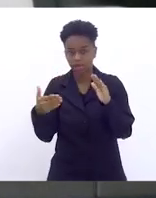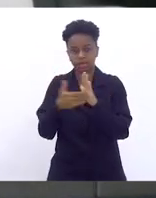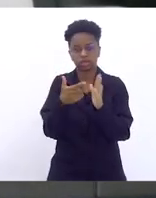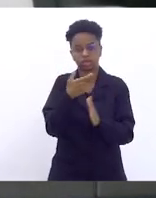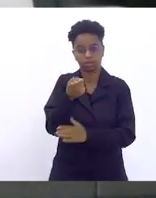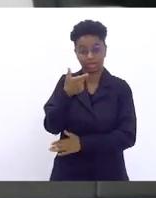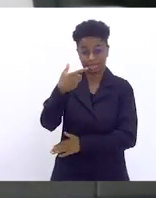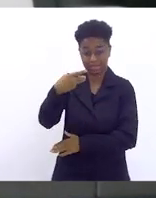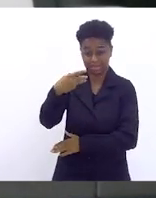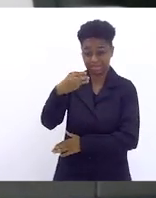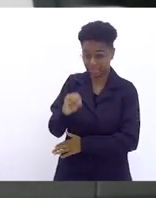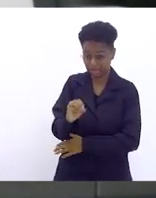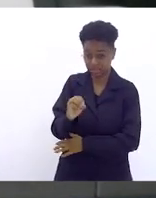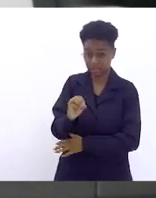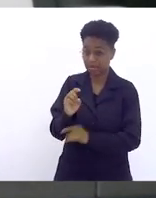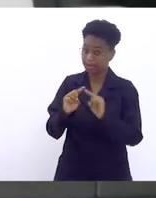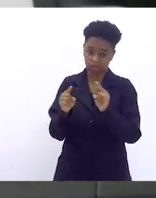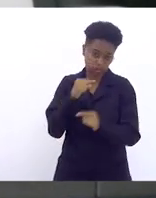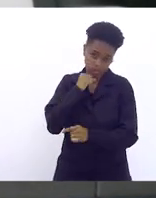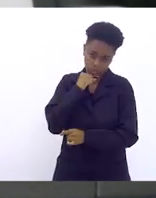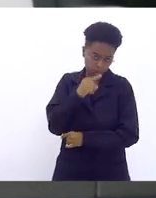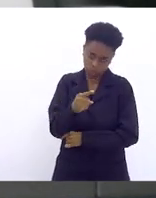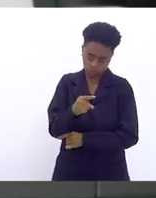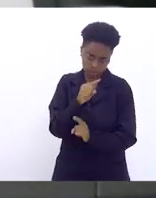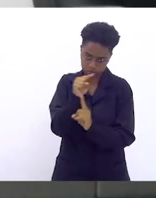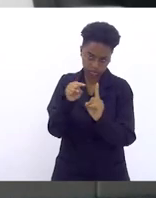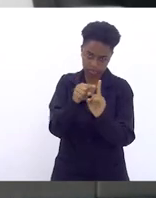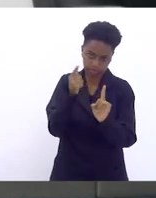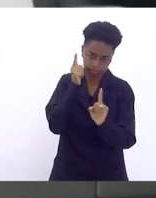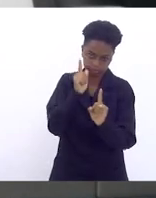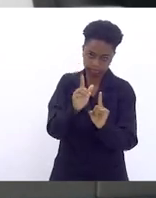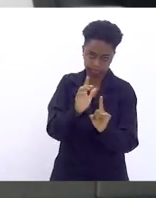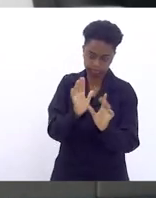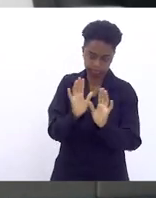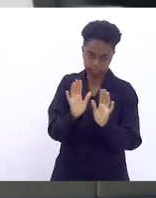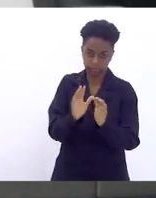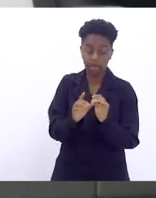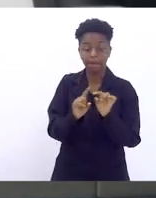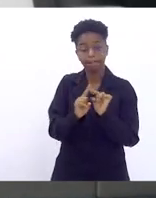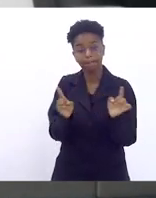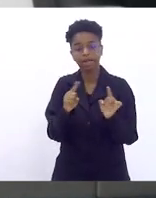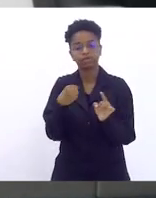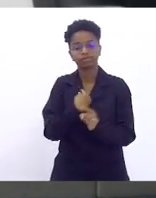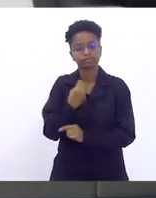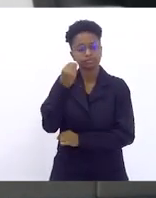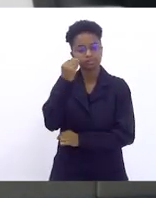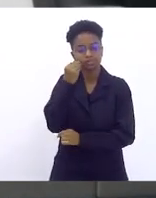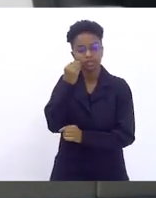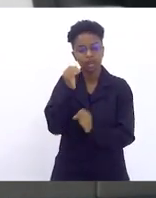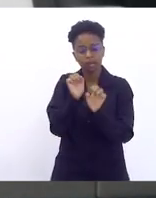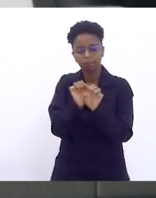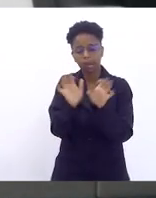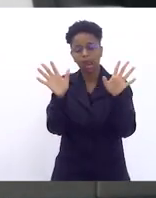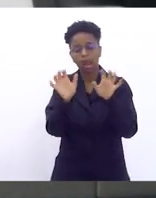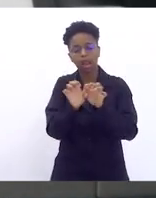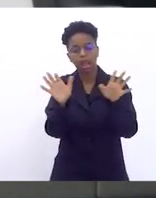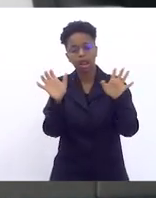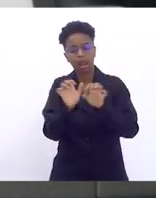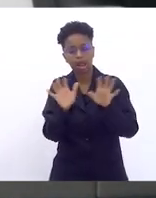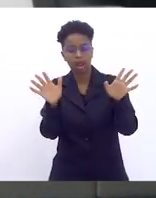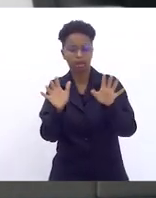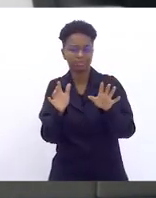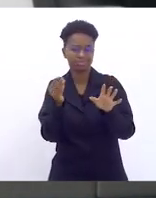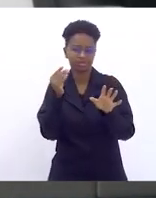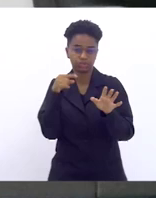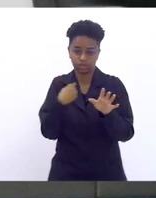de antemão digo não será atingido mas que nós podemos chegar a uma emissão uma o que